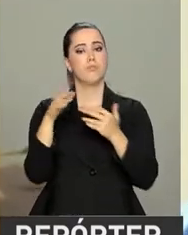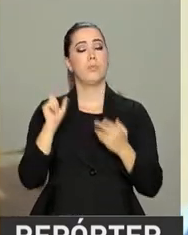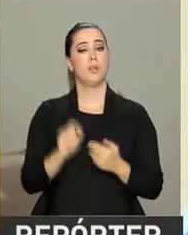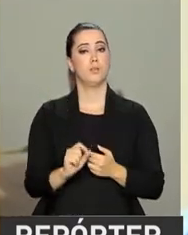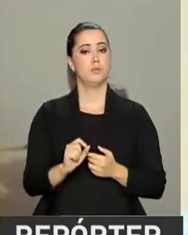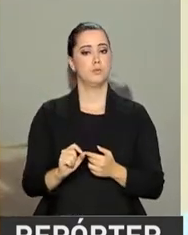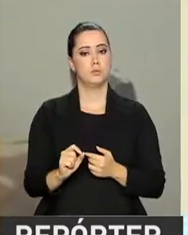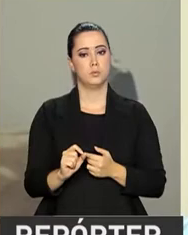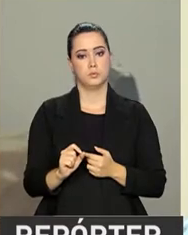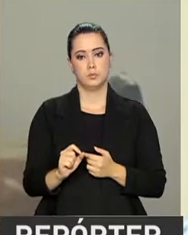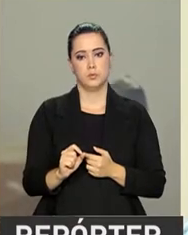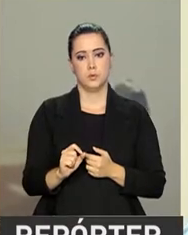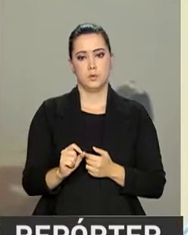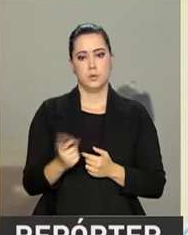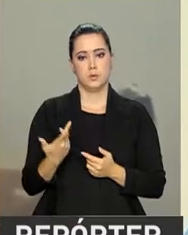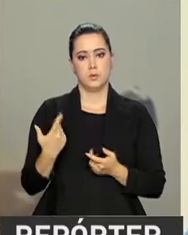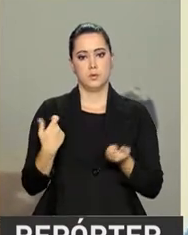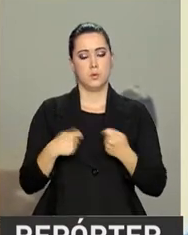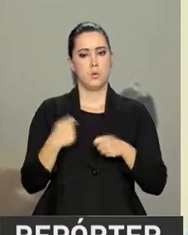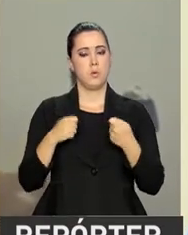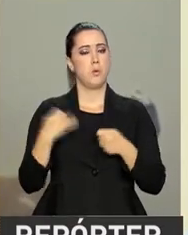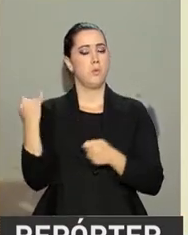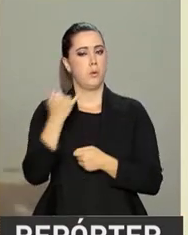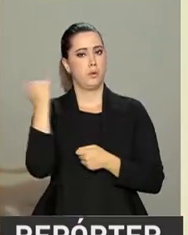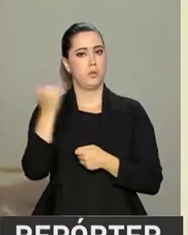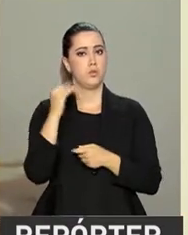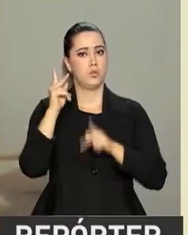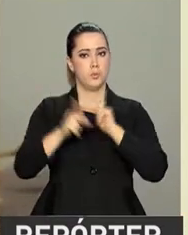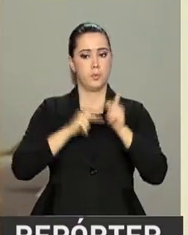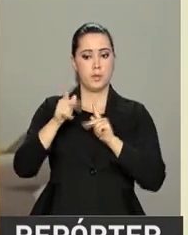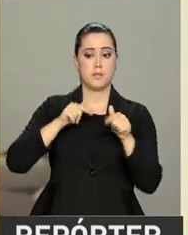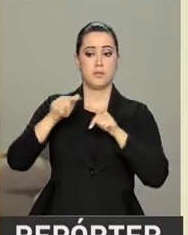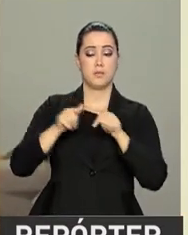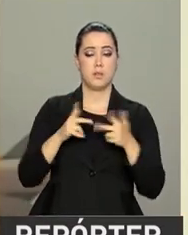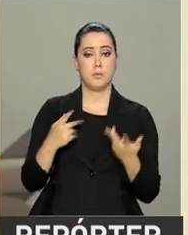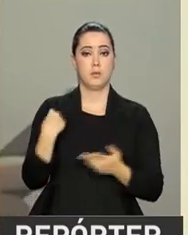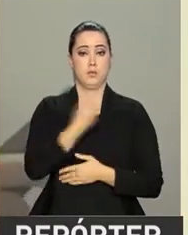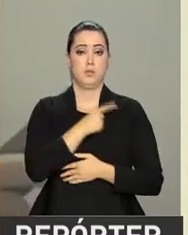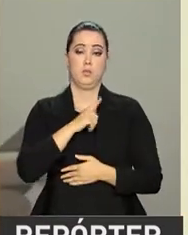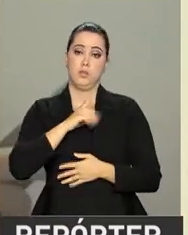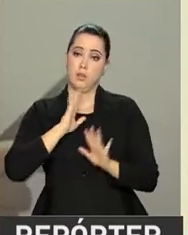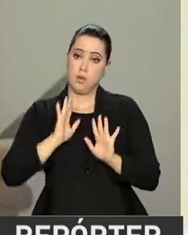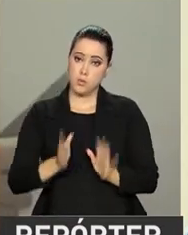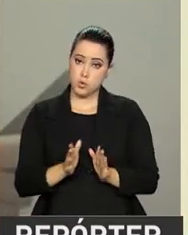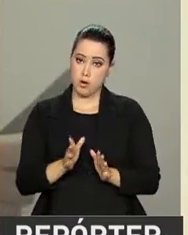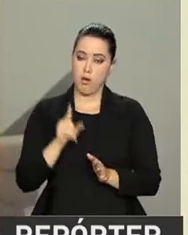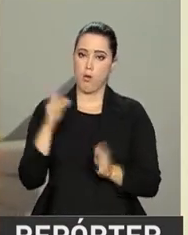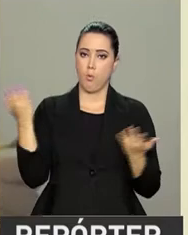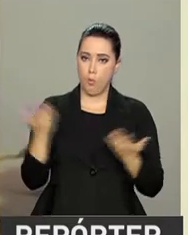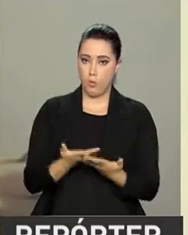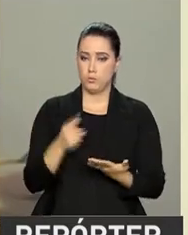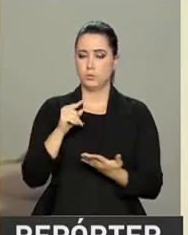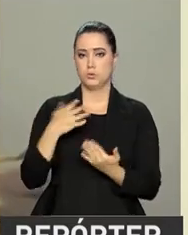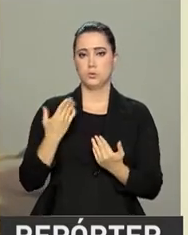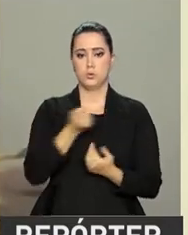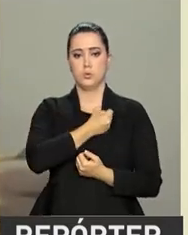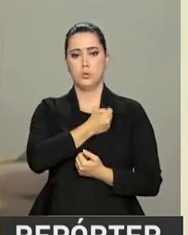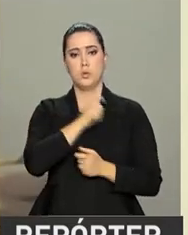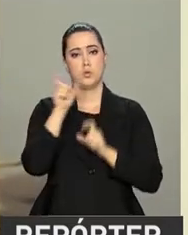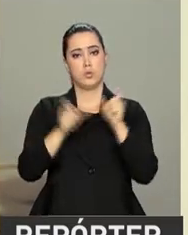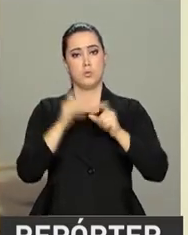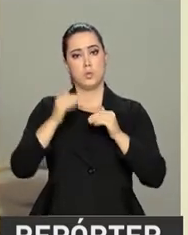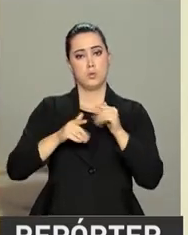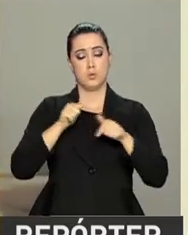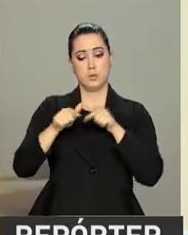é contingente expressivo de população ocupada nós temos hoje um contingente maior de pessoas